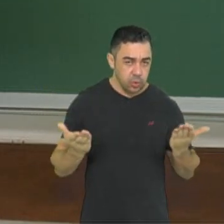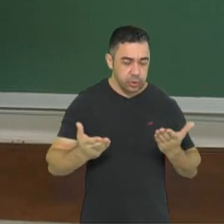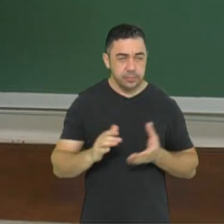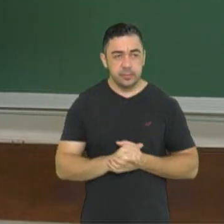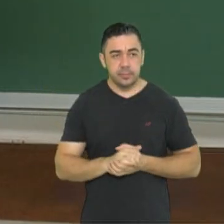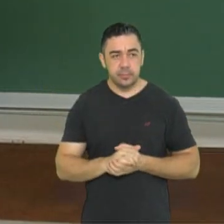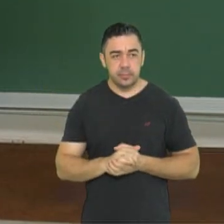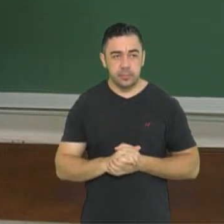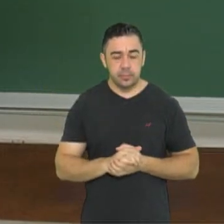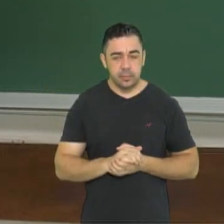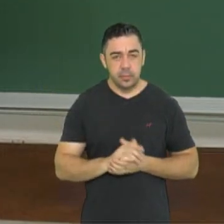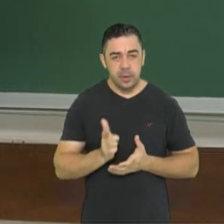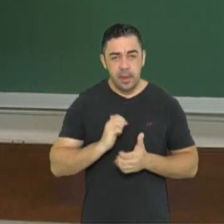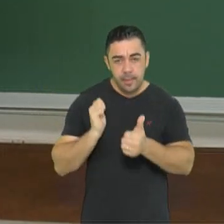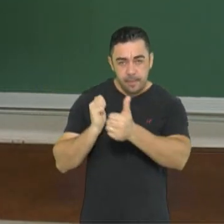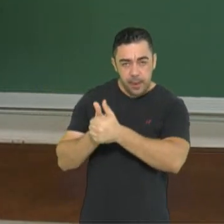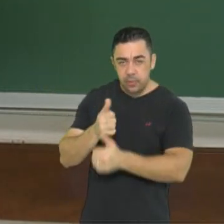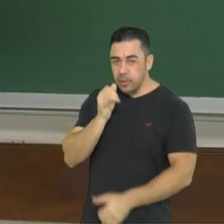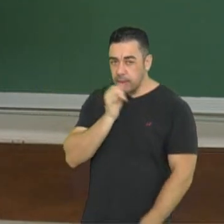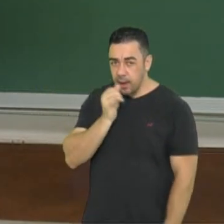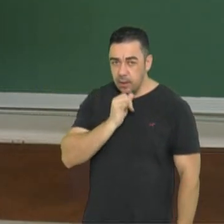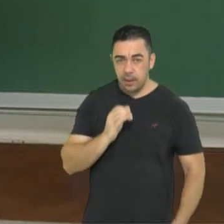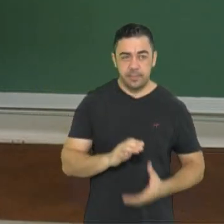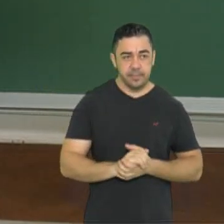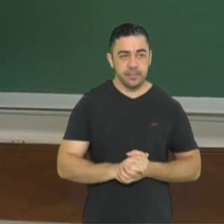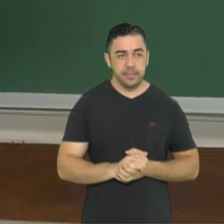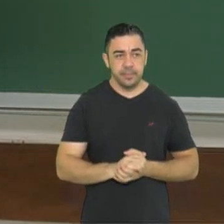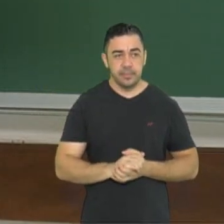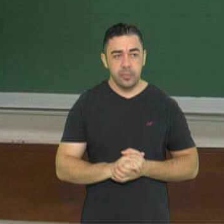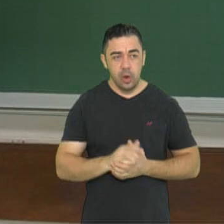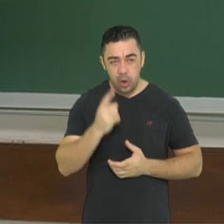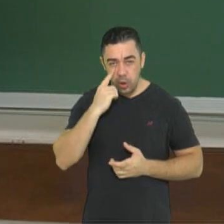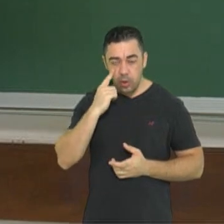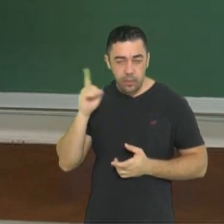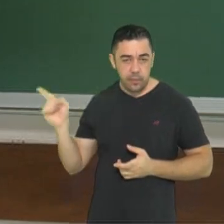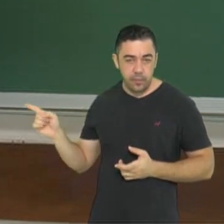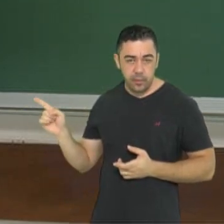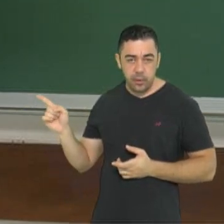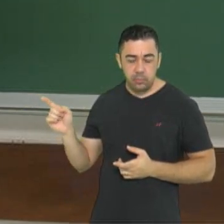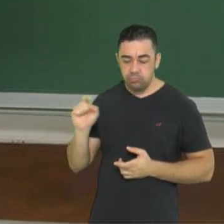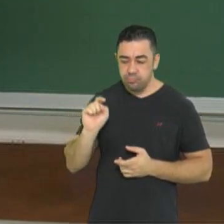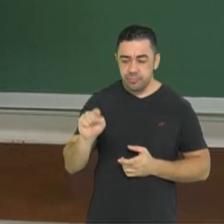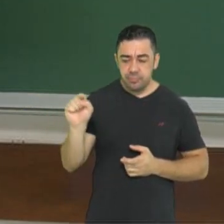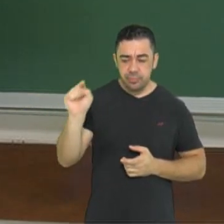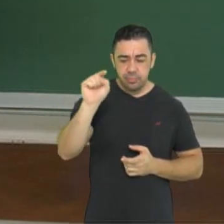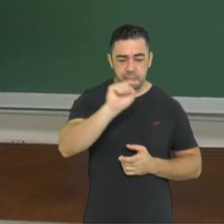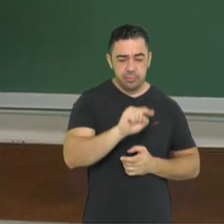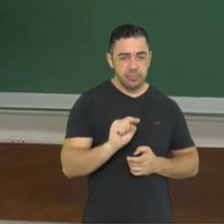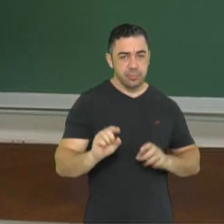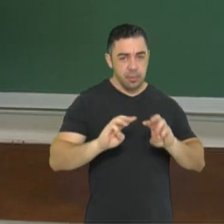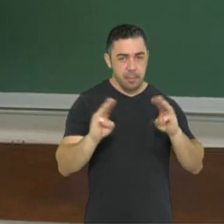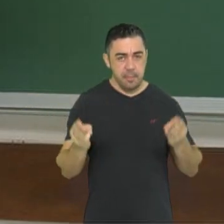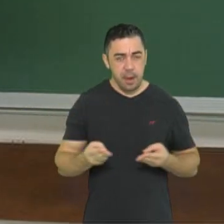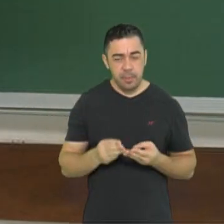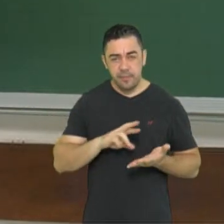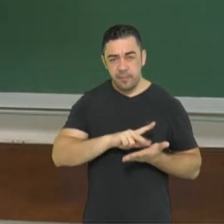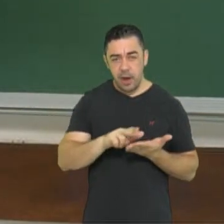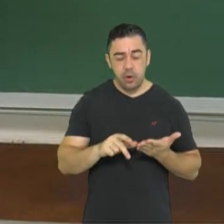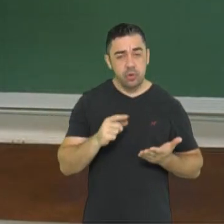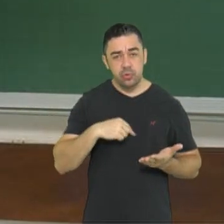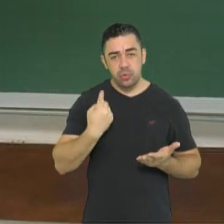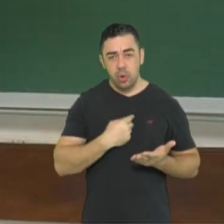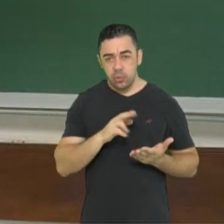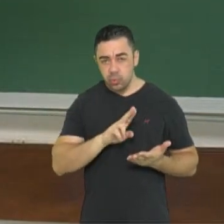Né? Os ostrogodos ficaram mais na região aqui da Itália. Olha o reino burgúndio. São vários povos que a gente usa o